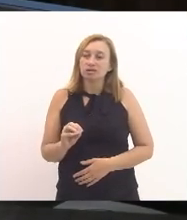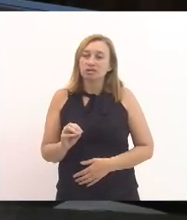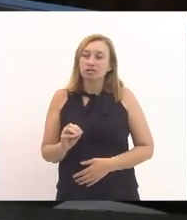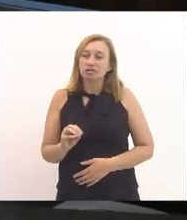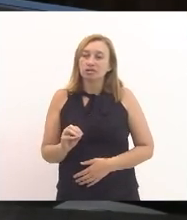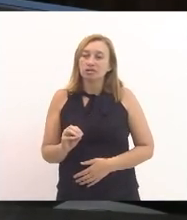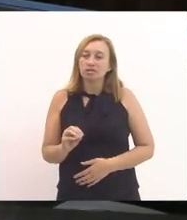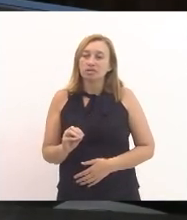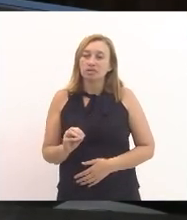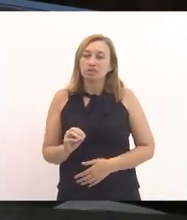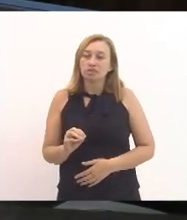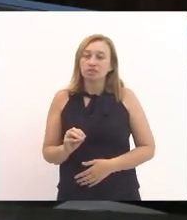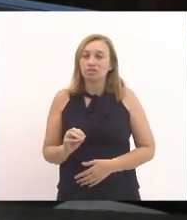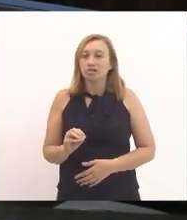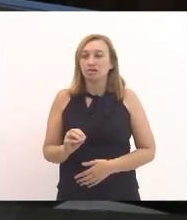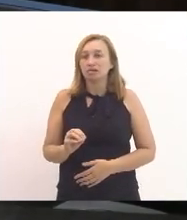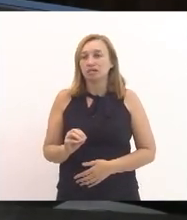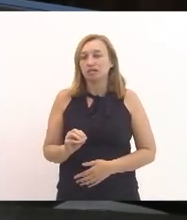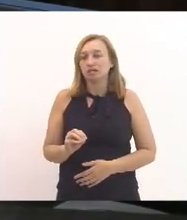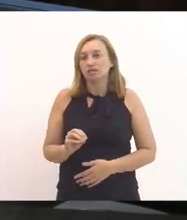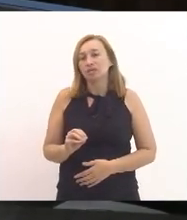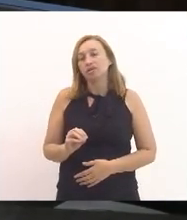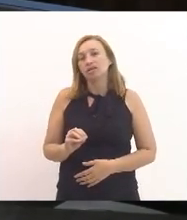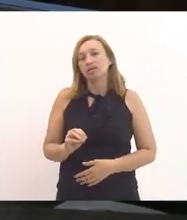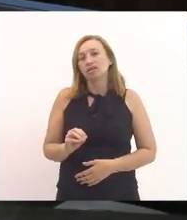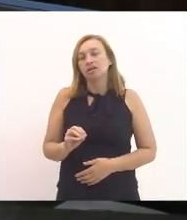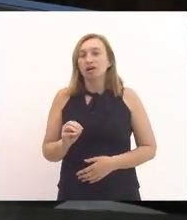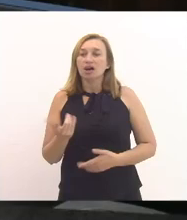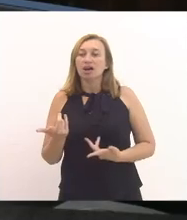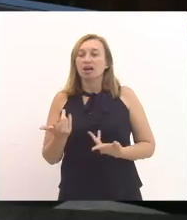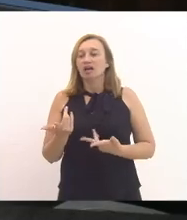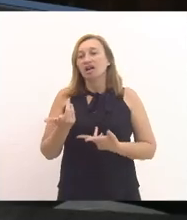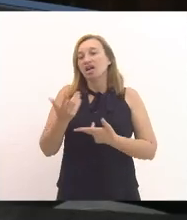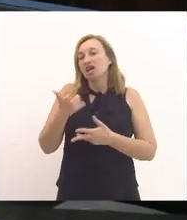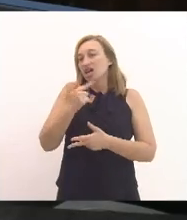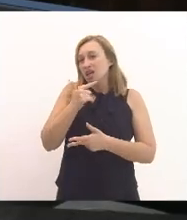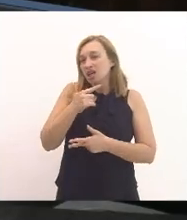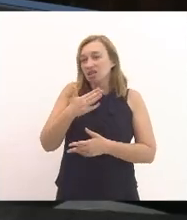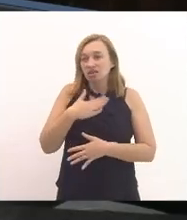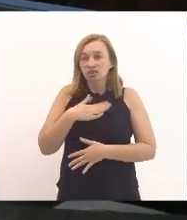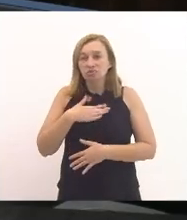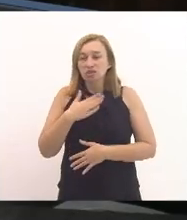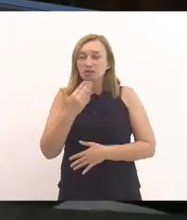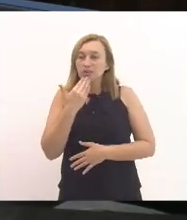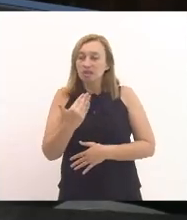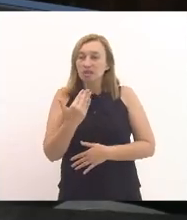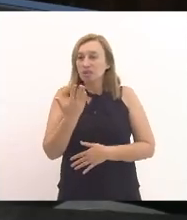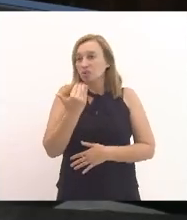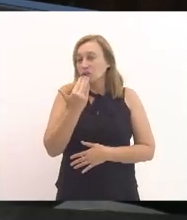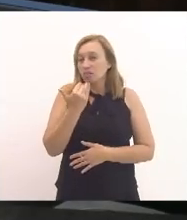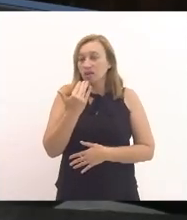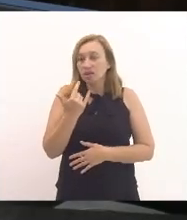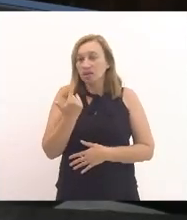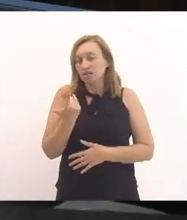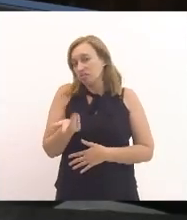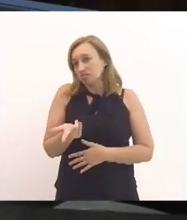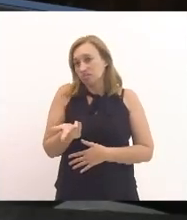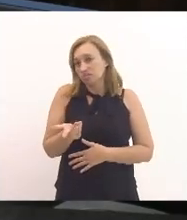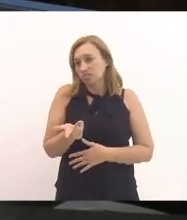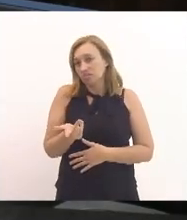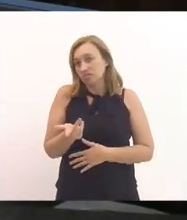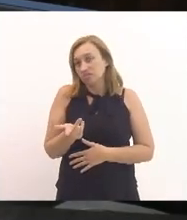babacas linda esses rindo do otário falando pedindo alimentação como se fosse